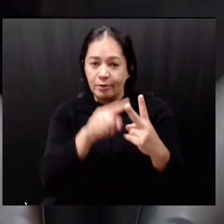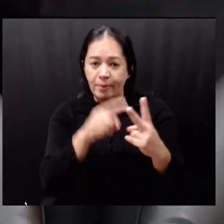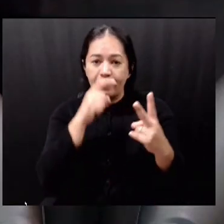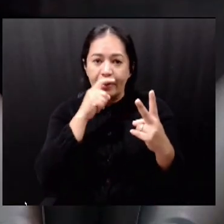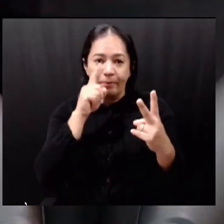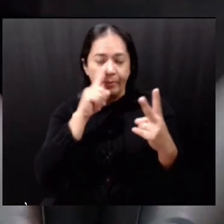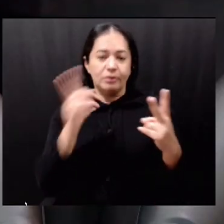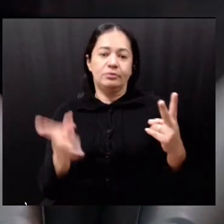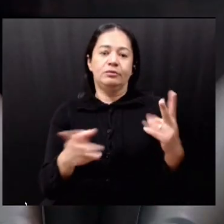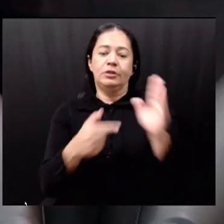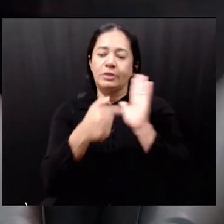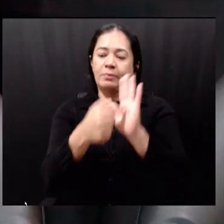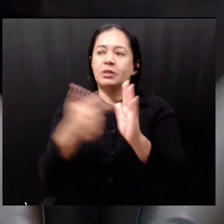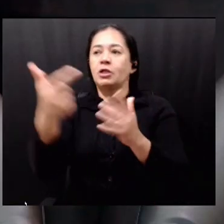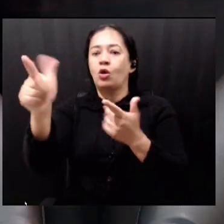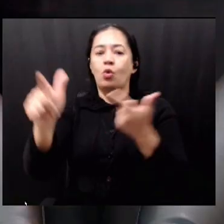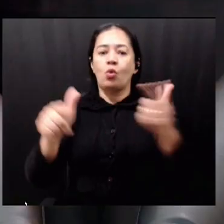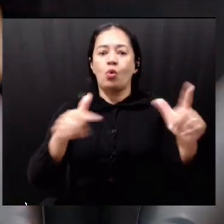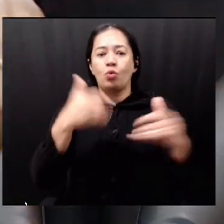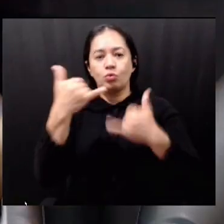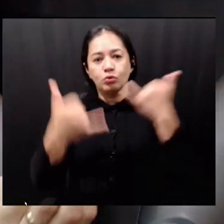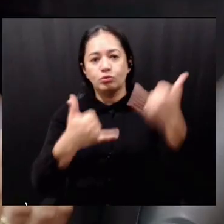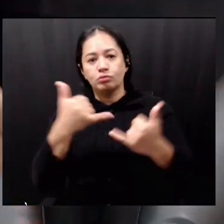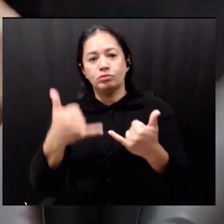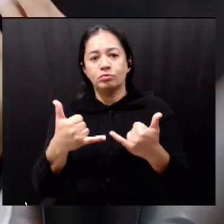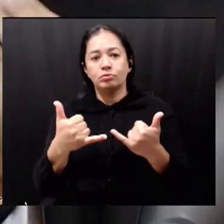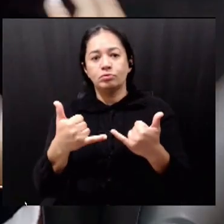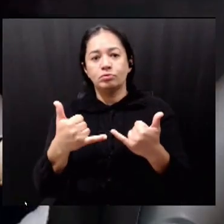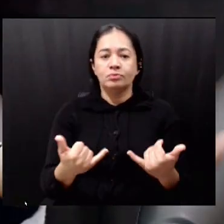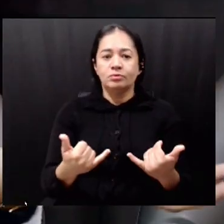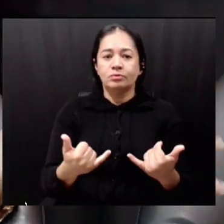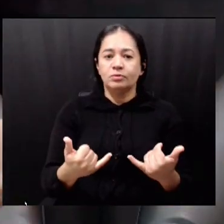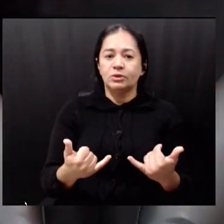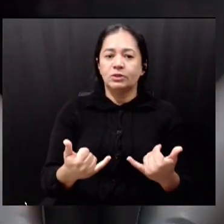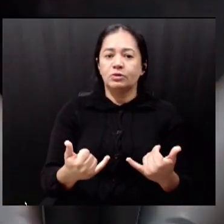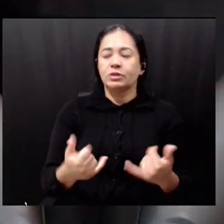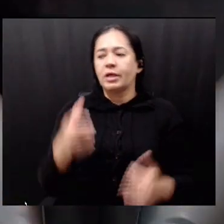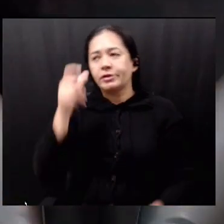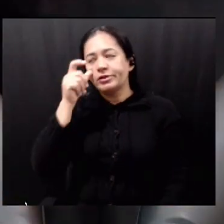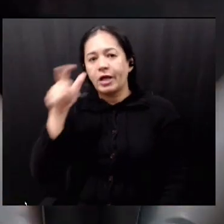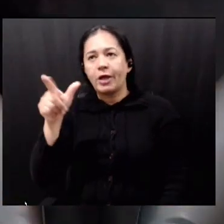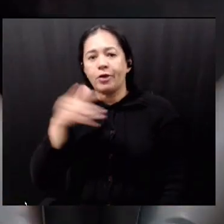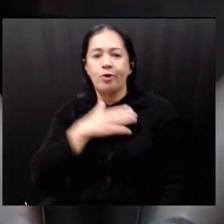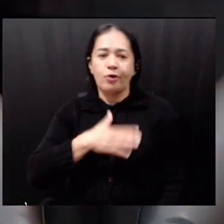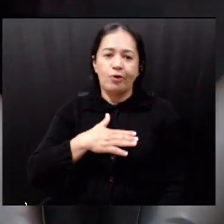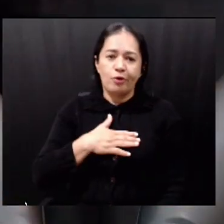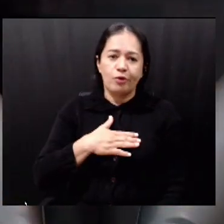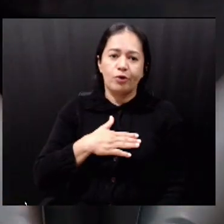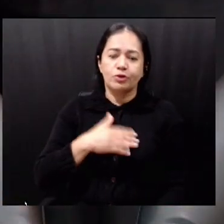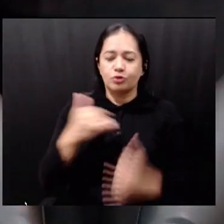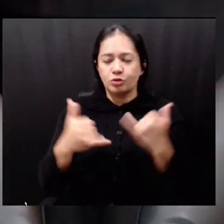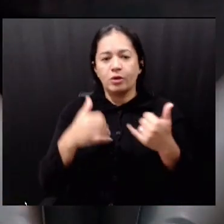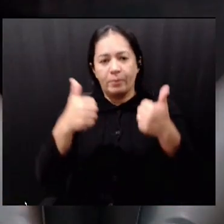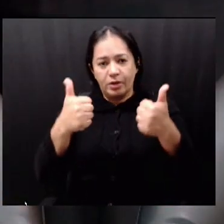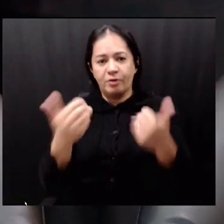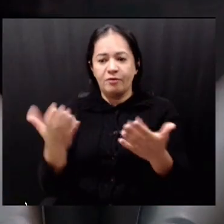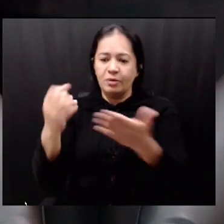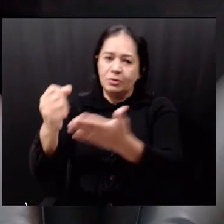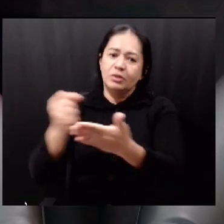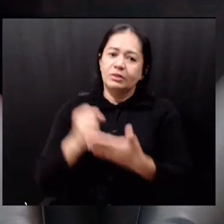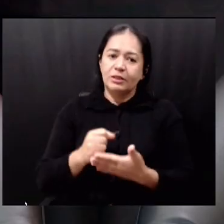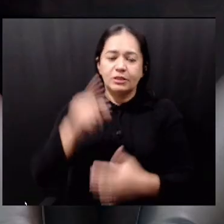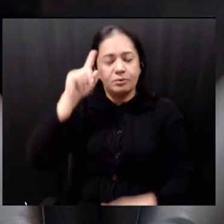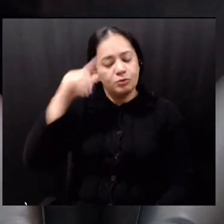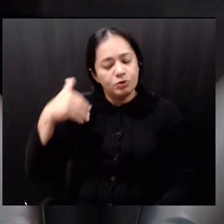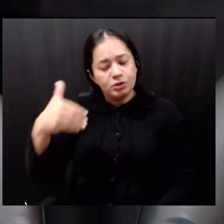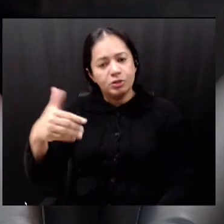outras brincadeiras, colocando aquilo que é do interesse, por exemplo, gosta do Minecraft, que é um joguinho, ok, vamos trazer isso pro dia a dia. Mas